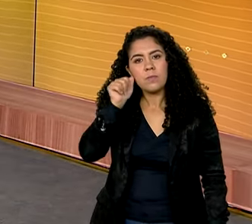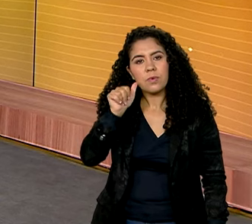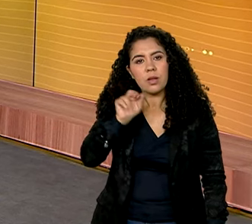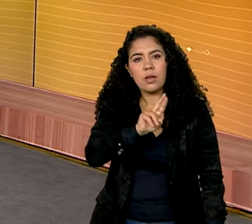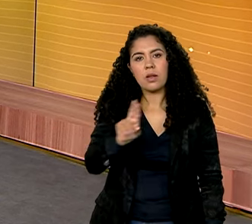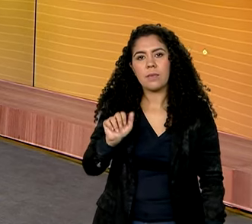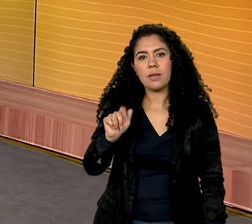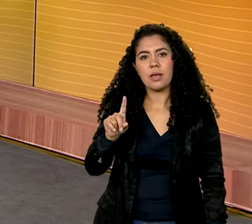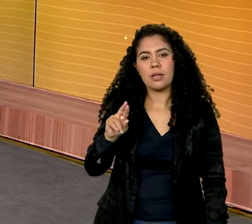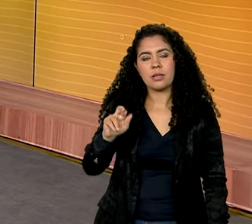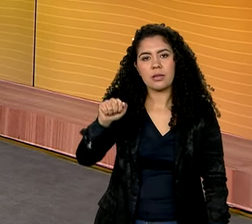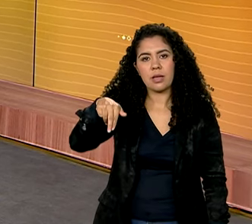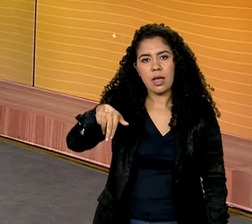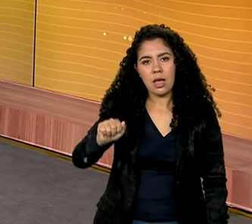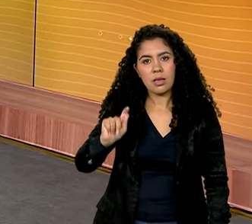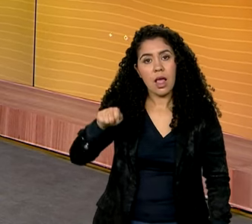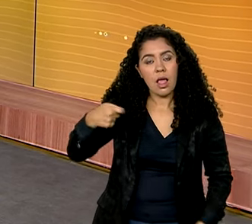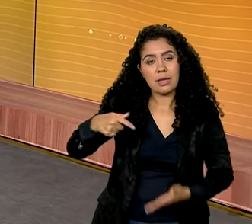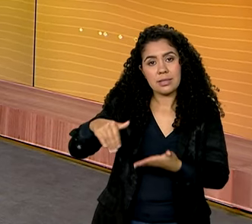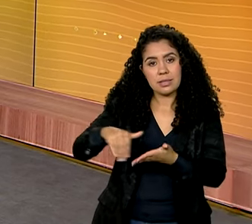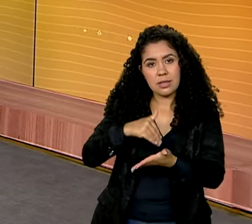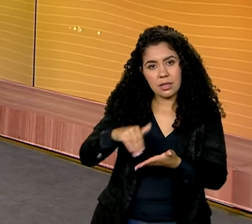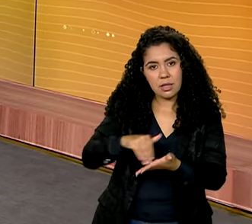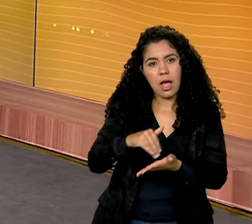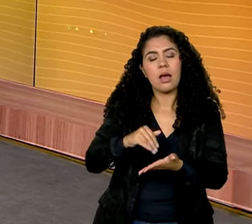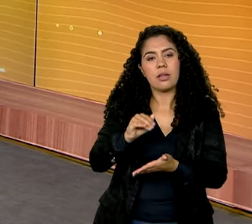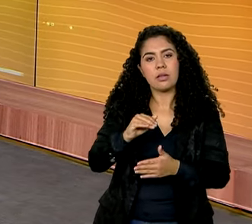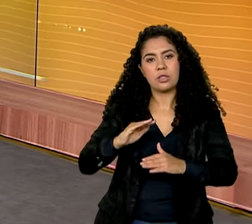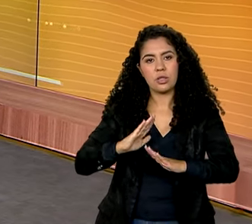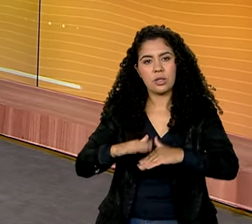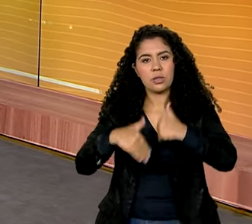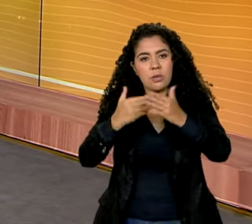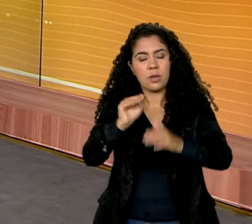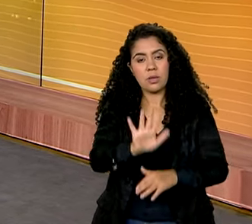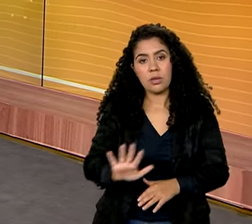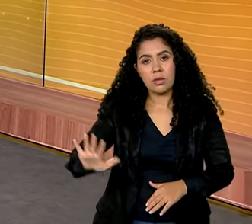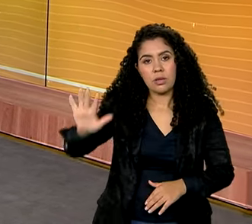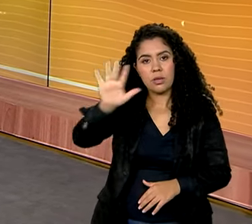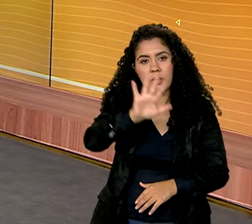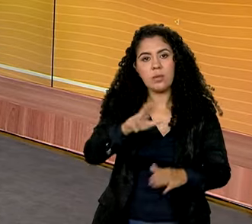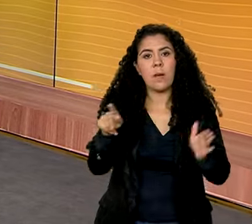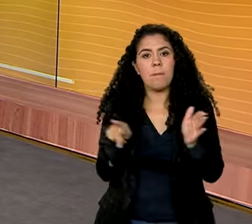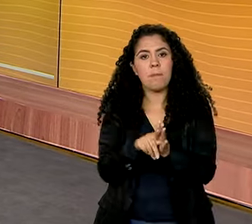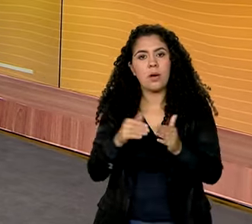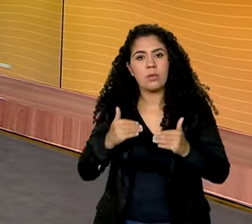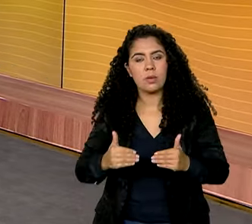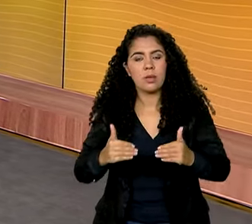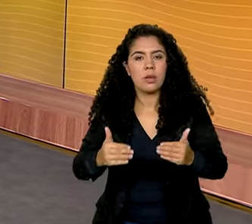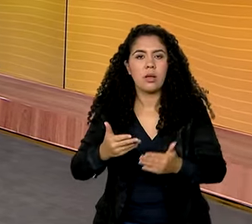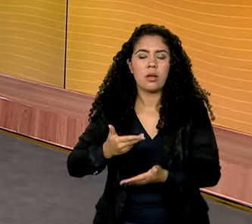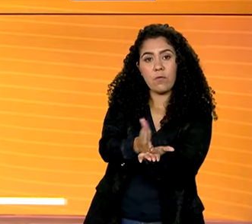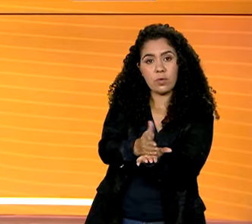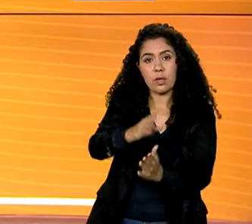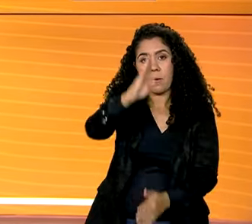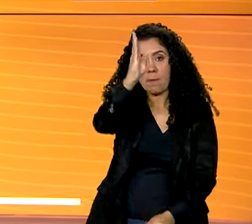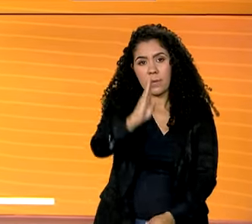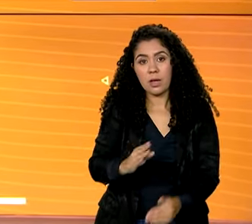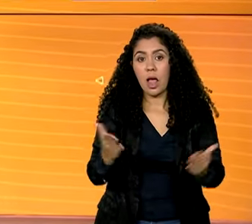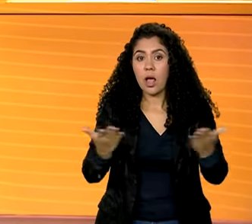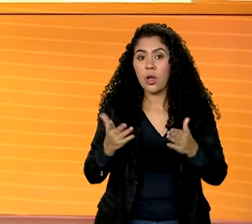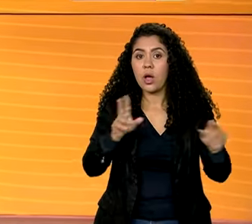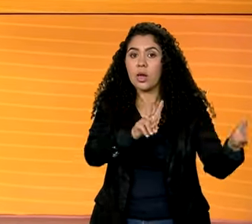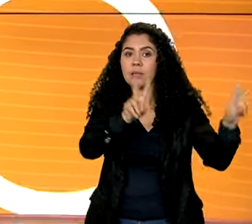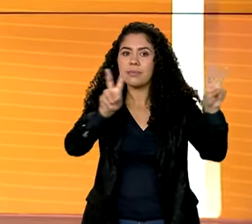de Políticas de Desenvolvimento Regional e Territorial do Ministério da Integração e do Desenvolvimento Regional. E o tema agora